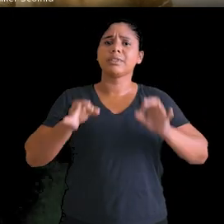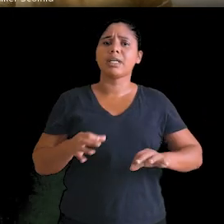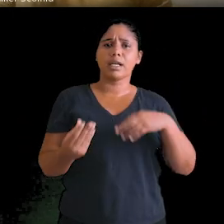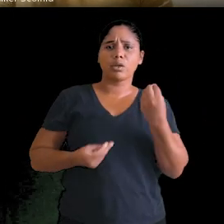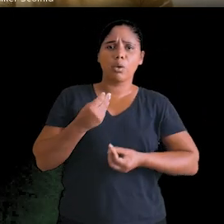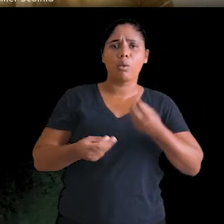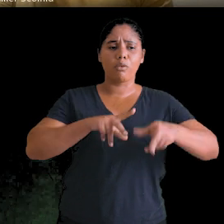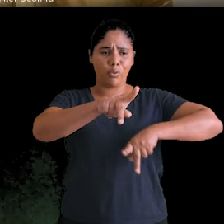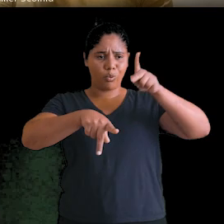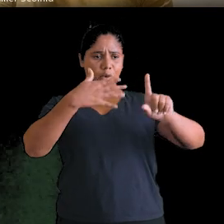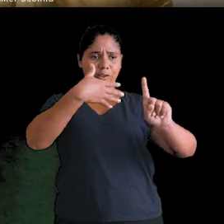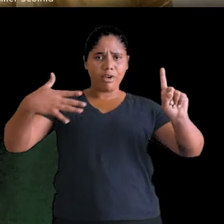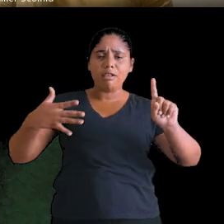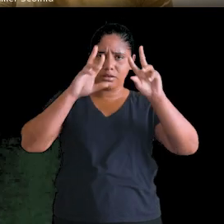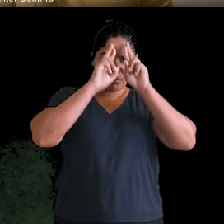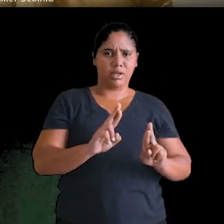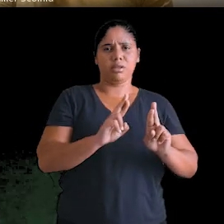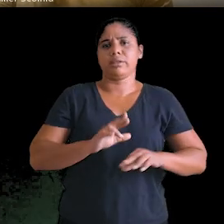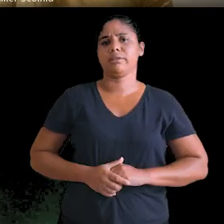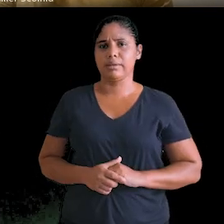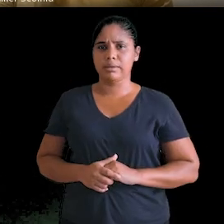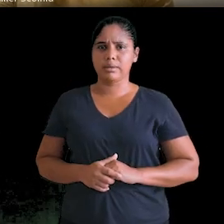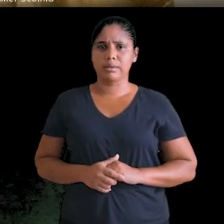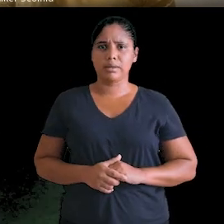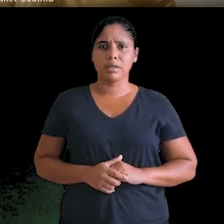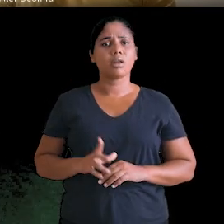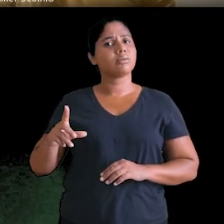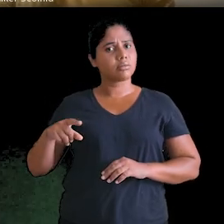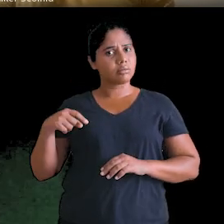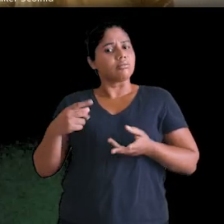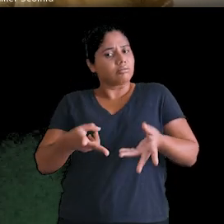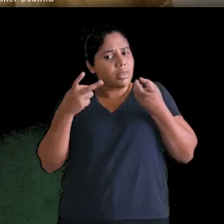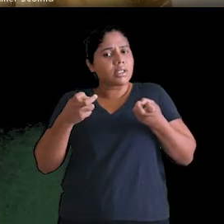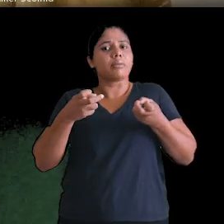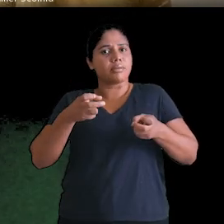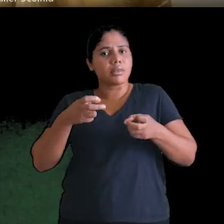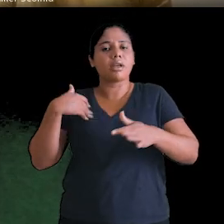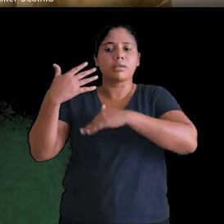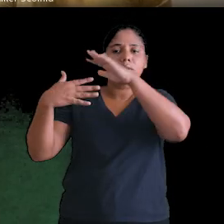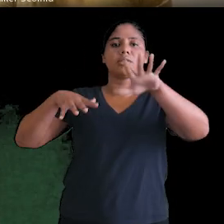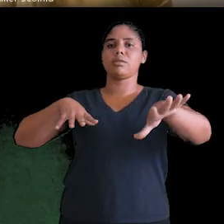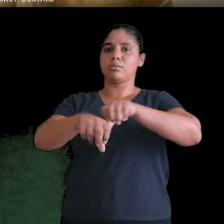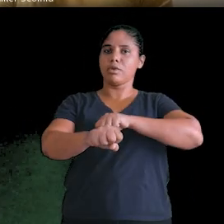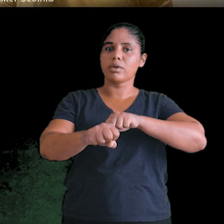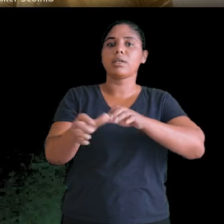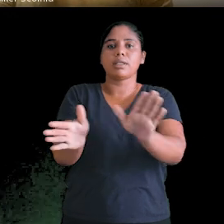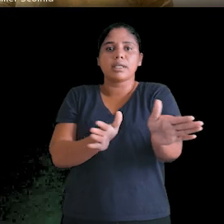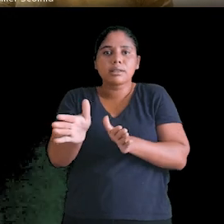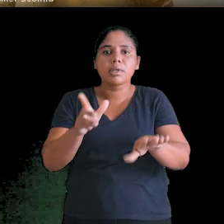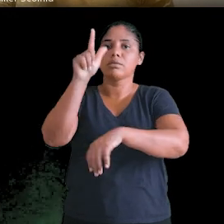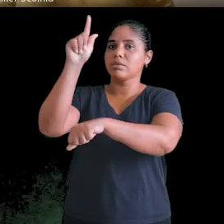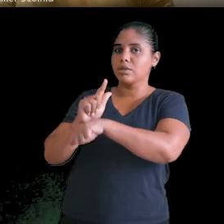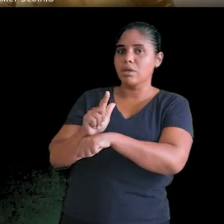com essa população. Né? A gente vê que isso também está relacionado também com o processo de formação deles, porque durante o processo de formação, durante a graduação,